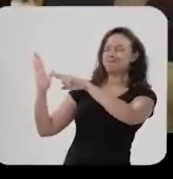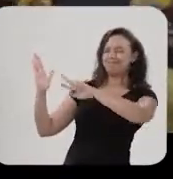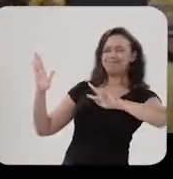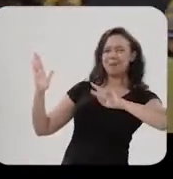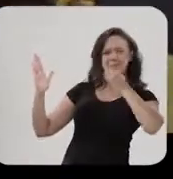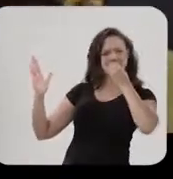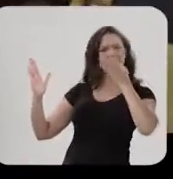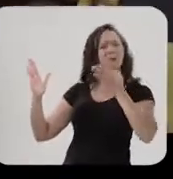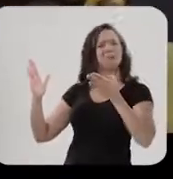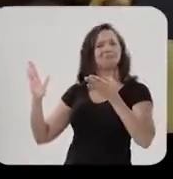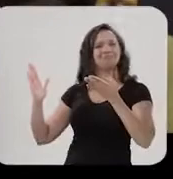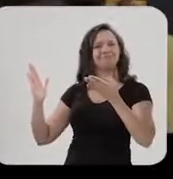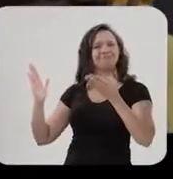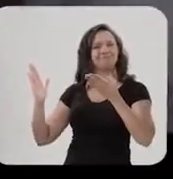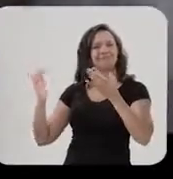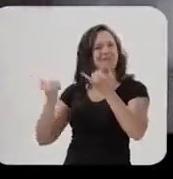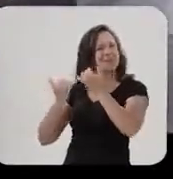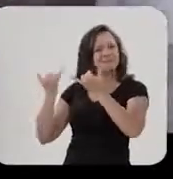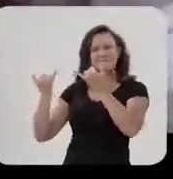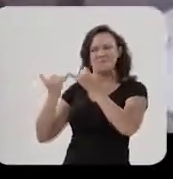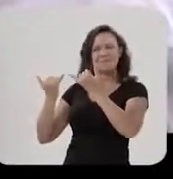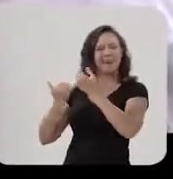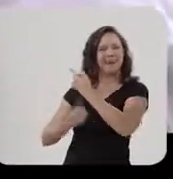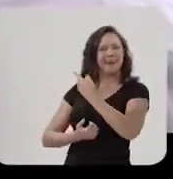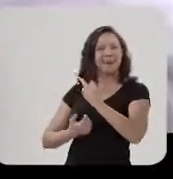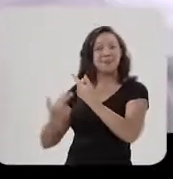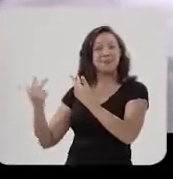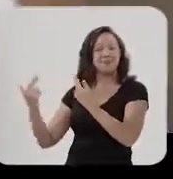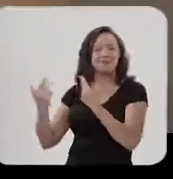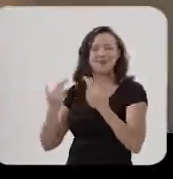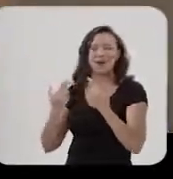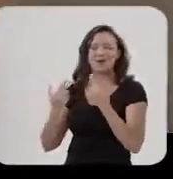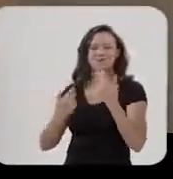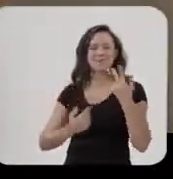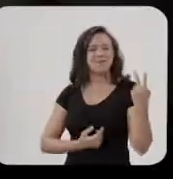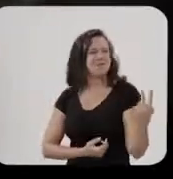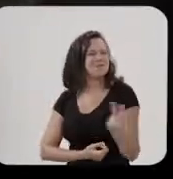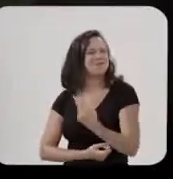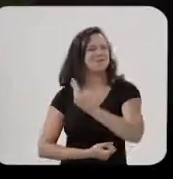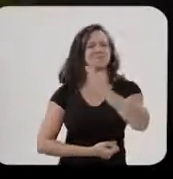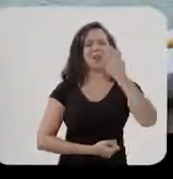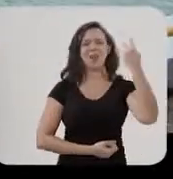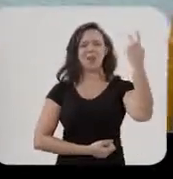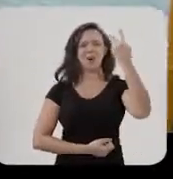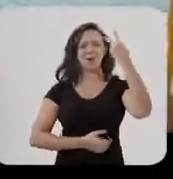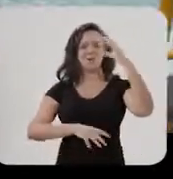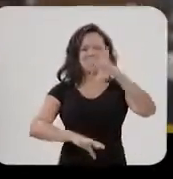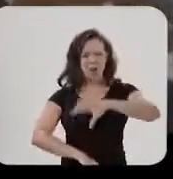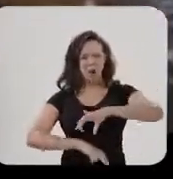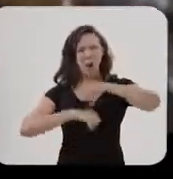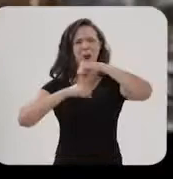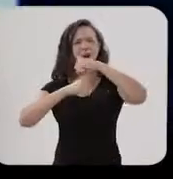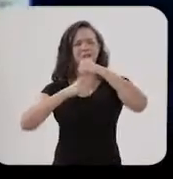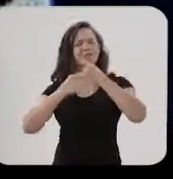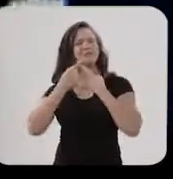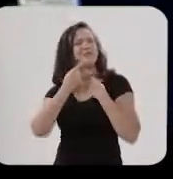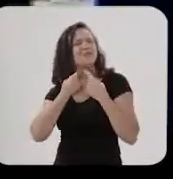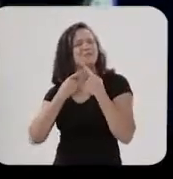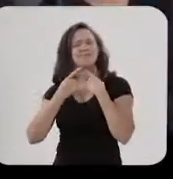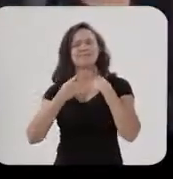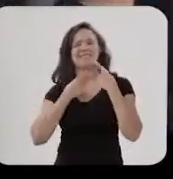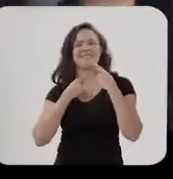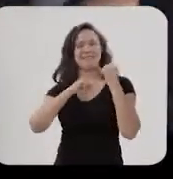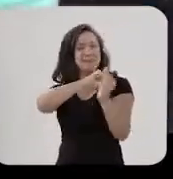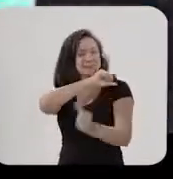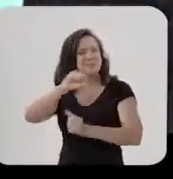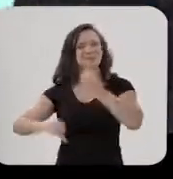virtude. Ainda mais quando a maior semelhança são os valores, a garra e o